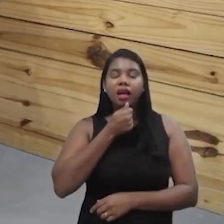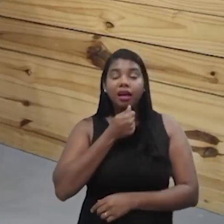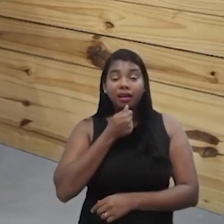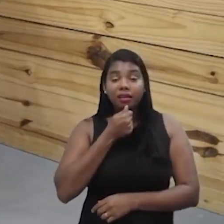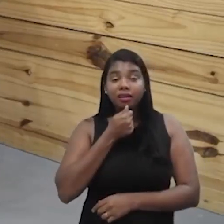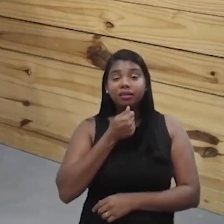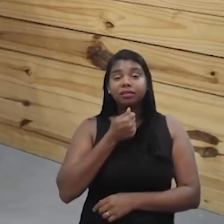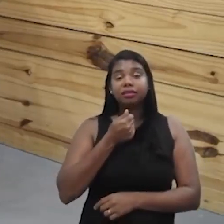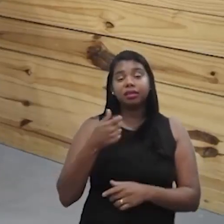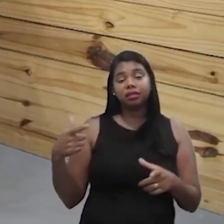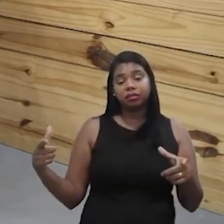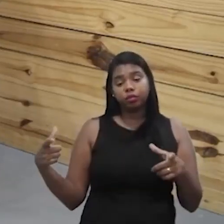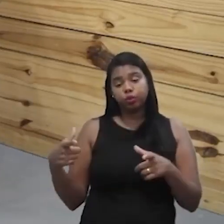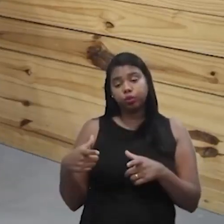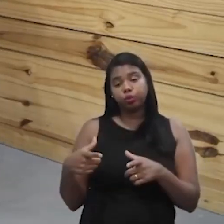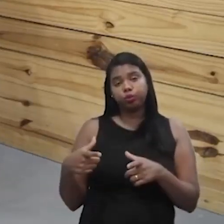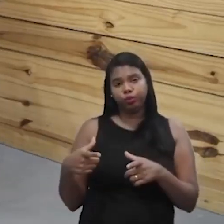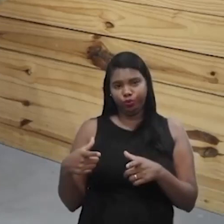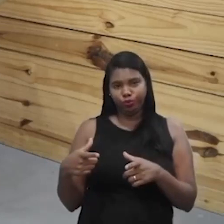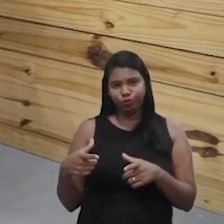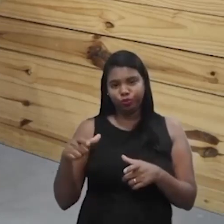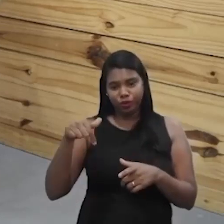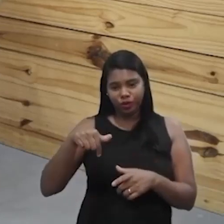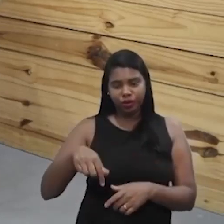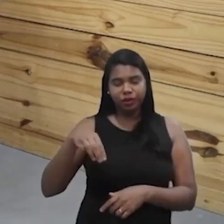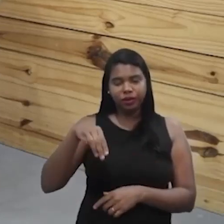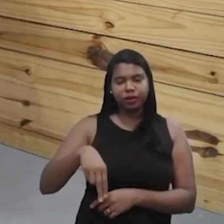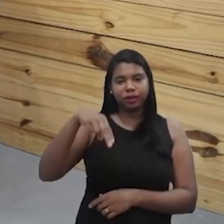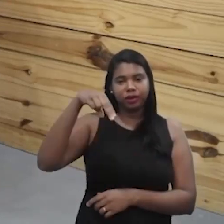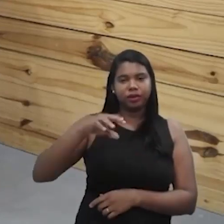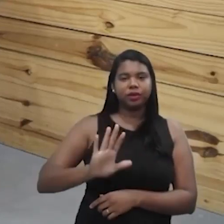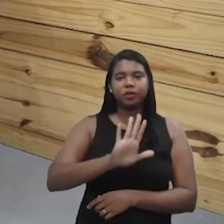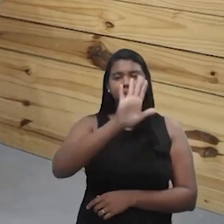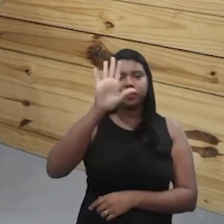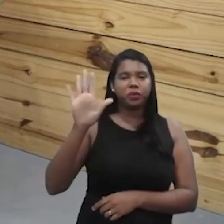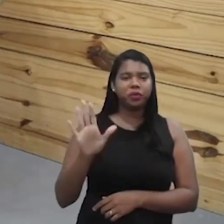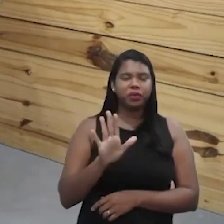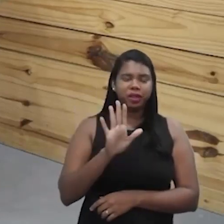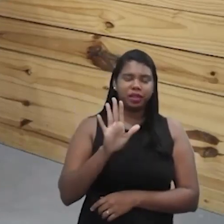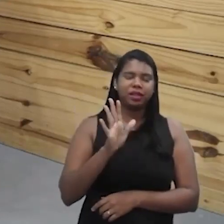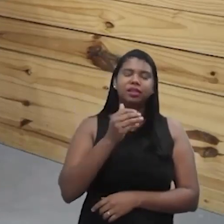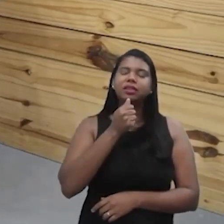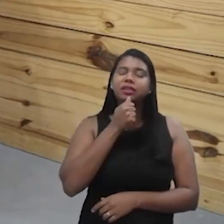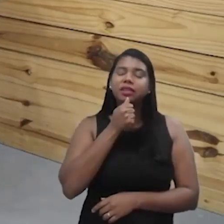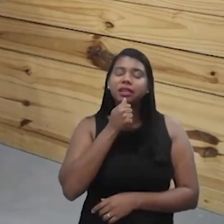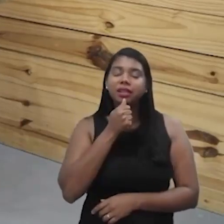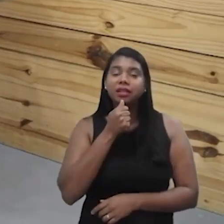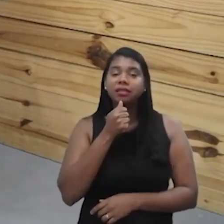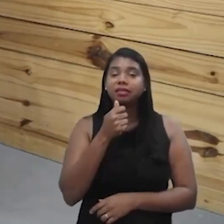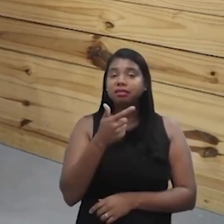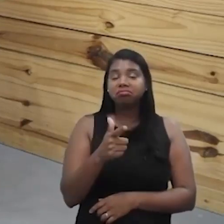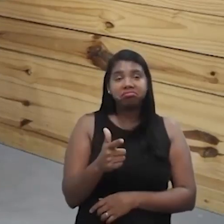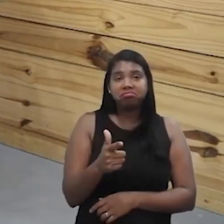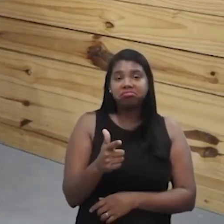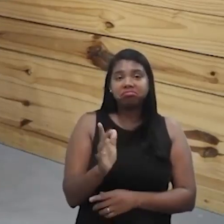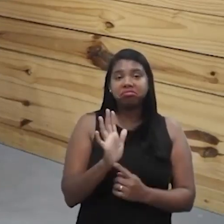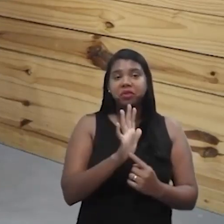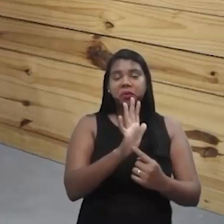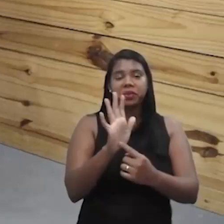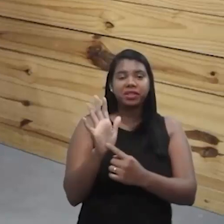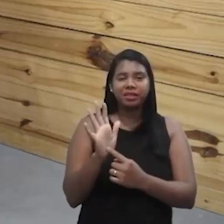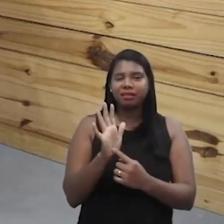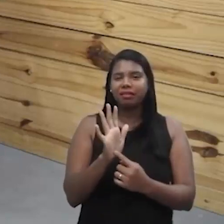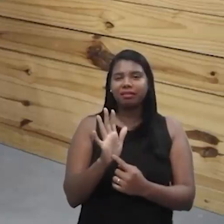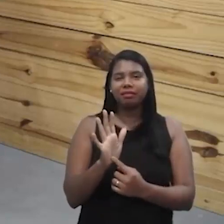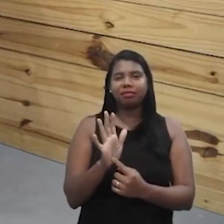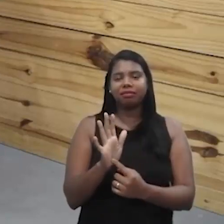mercado muito, aqui no Nordeste em especial, é um mercado que ainda não ressalta ou não